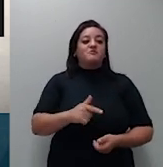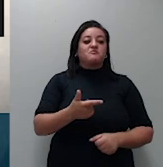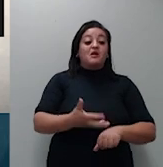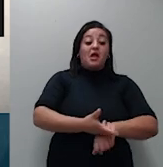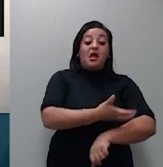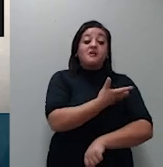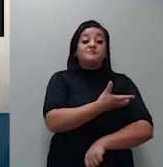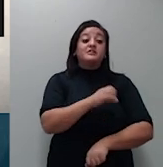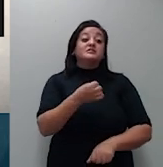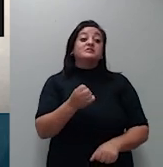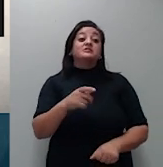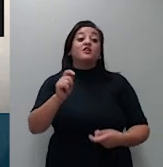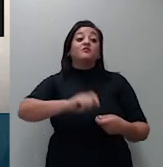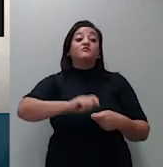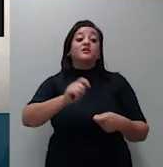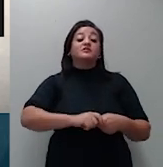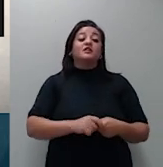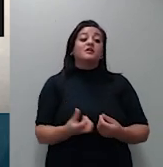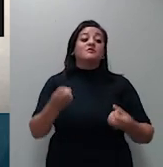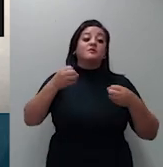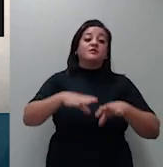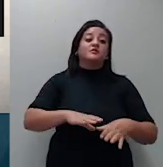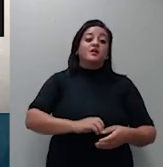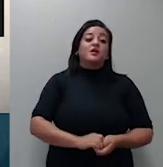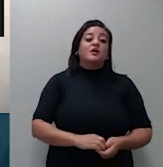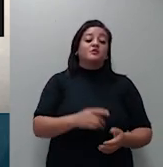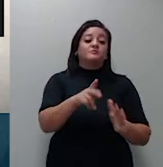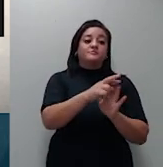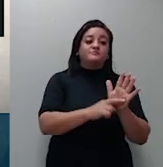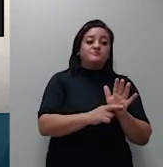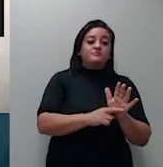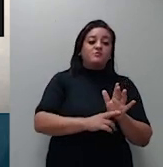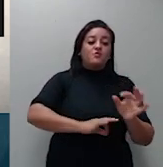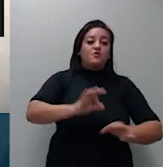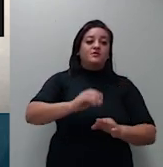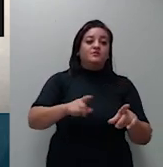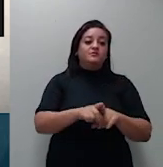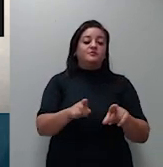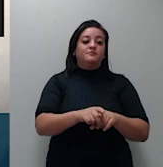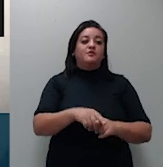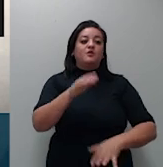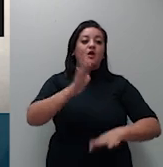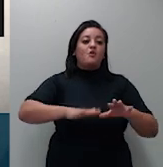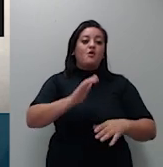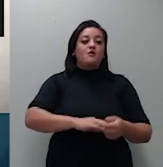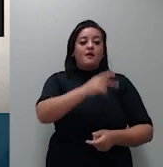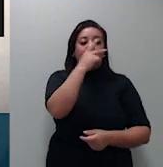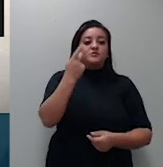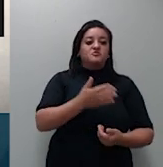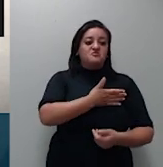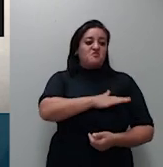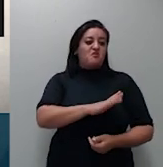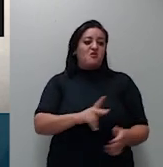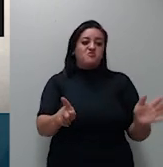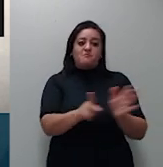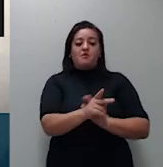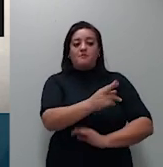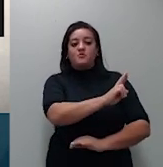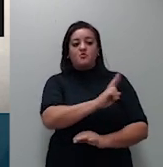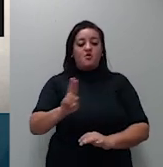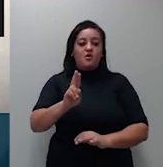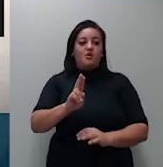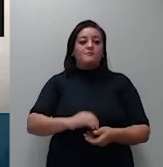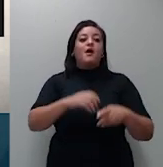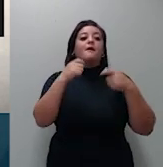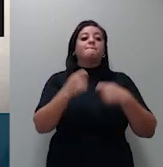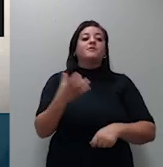assim o fizer cair a no Brasil princípio é estúpido os qualquer pessoa insatisfeita com o próprio nome poderá requerer